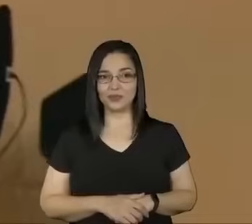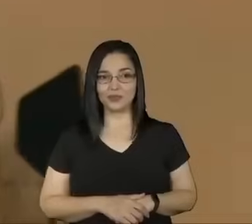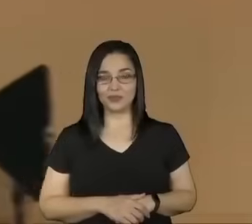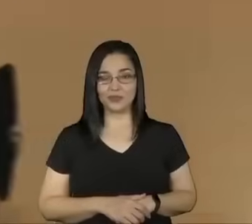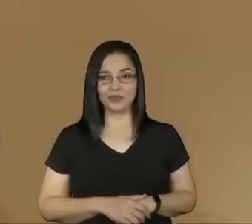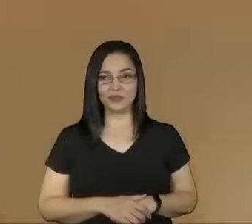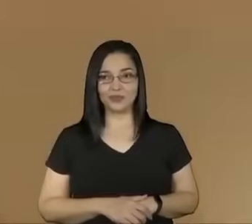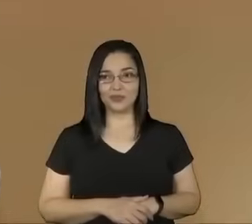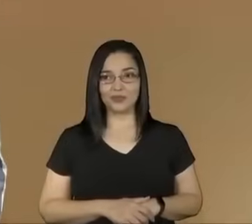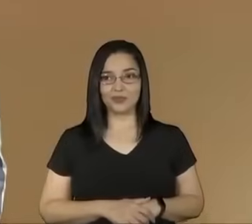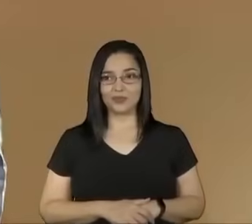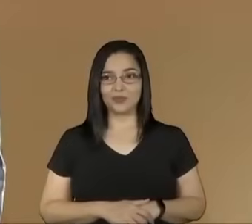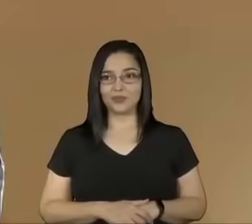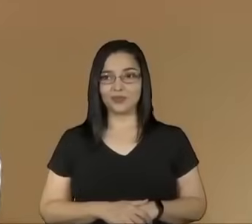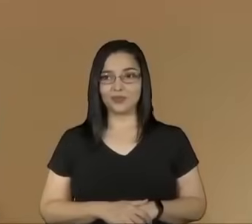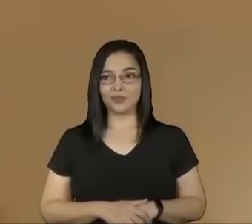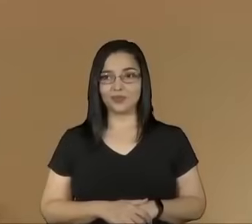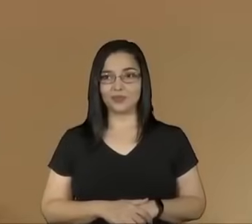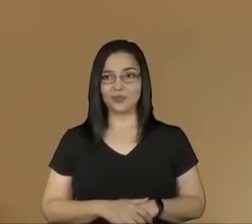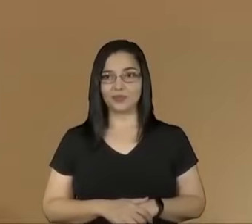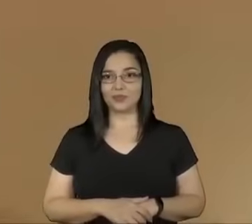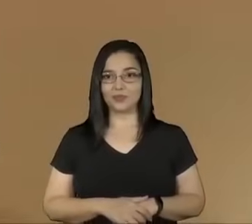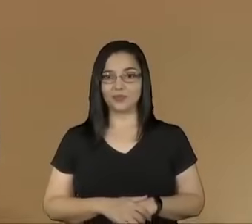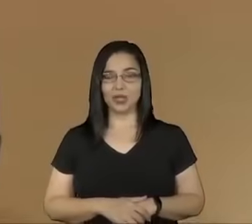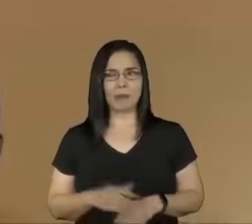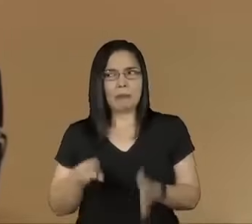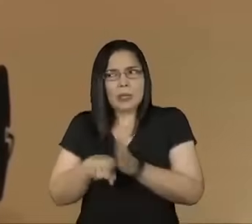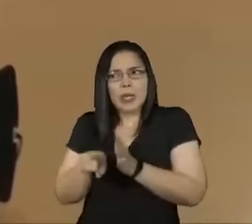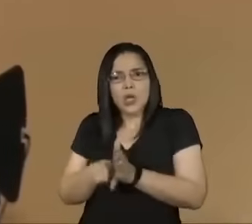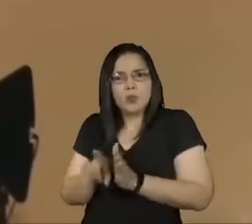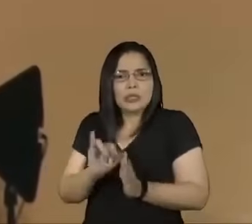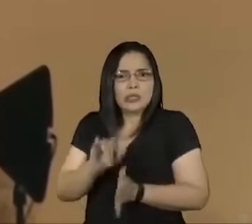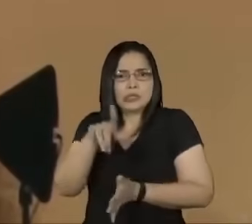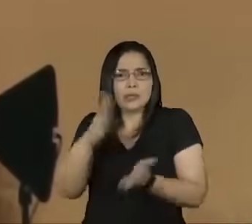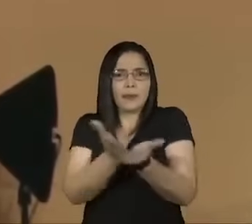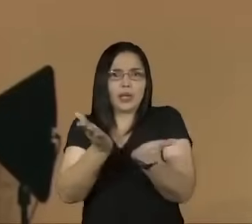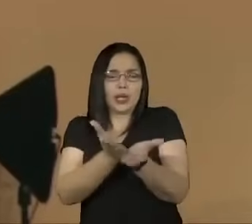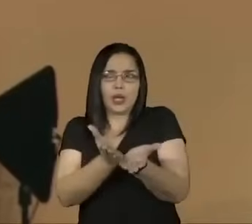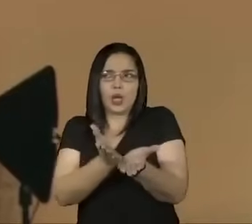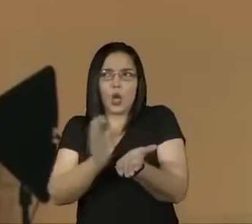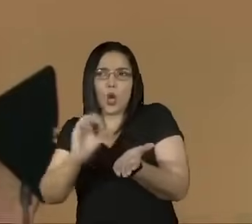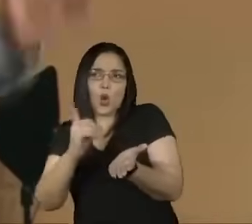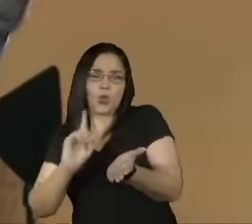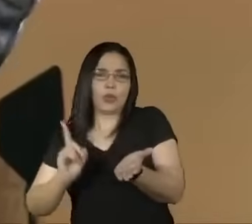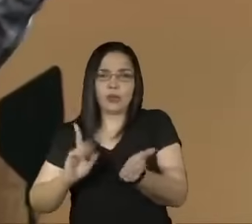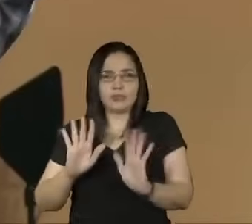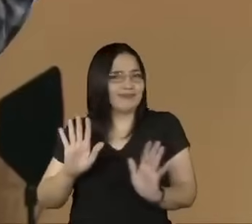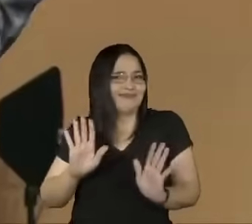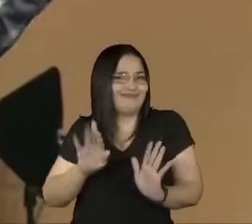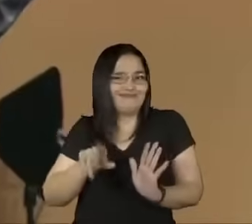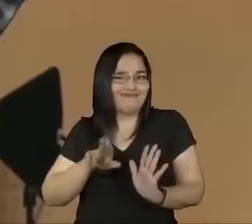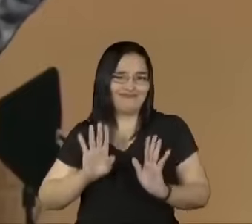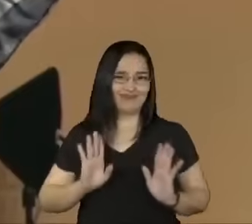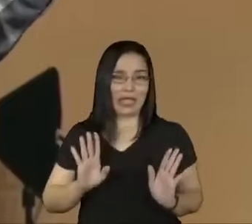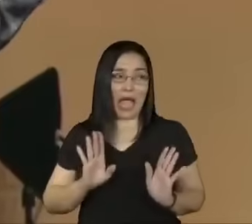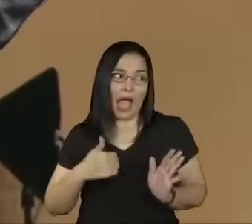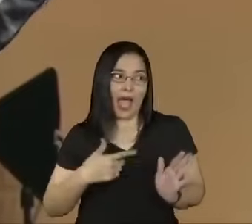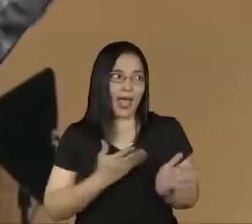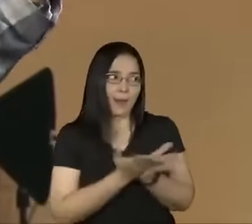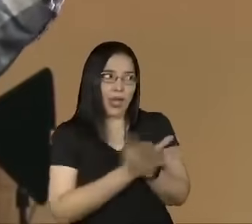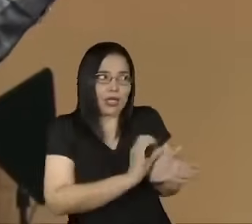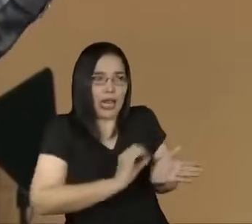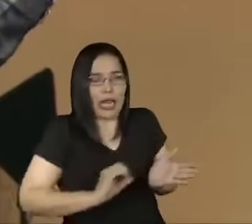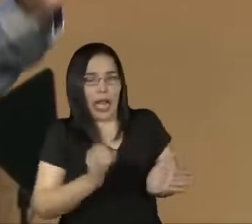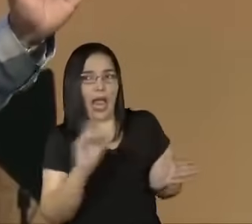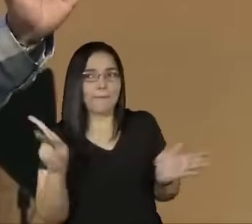querida eu não tô perguntando se você é evangélico você que não é e não pertence a